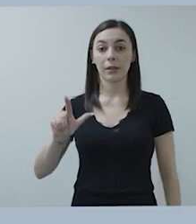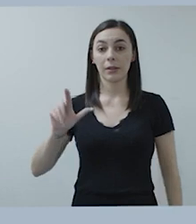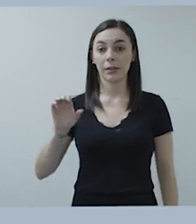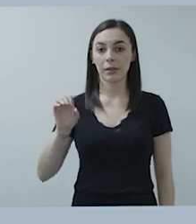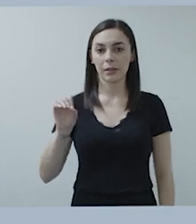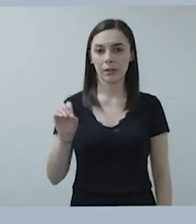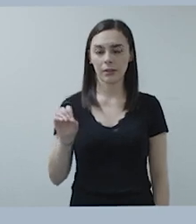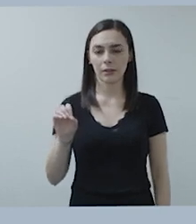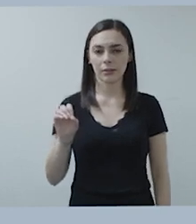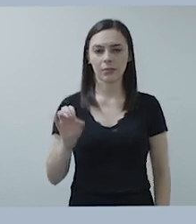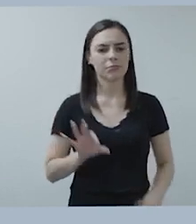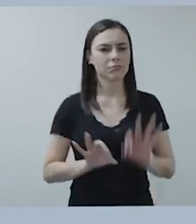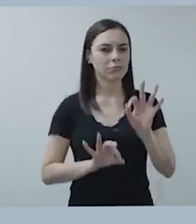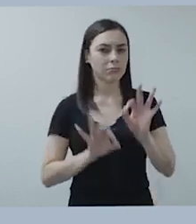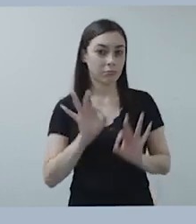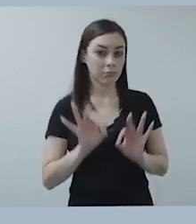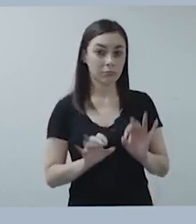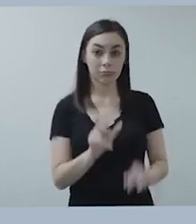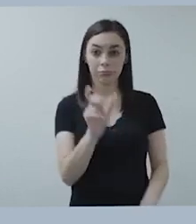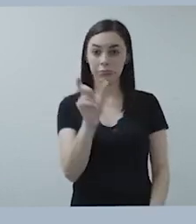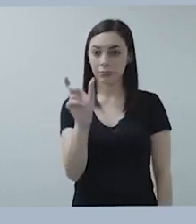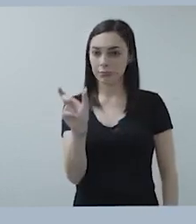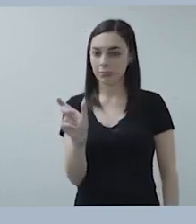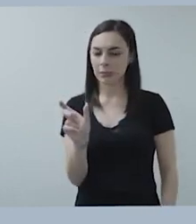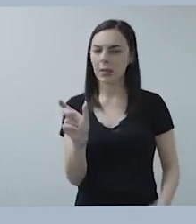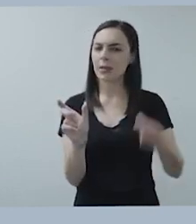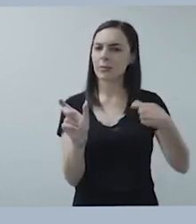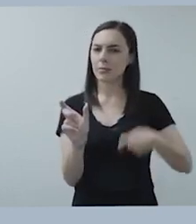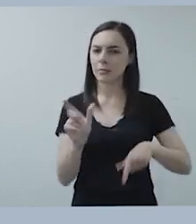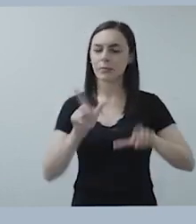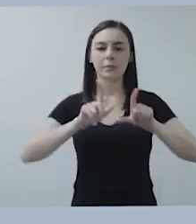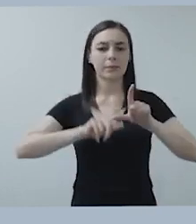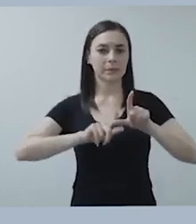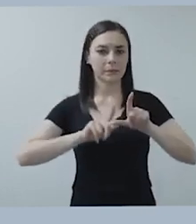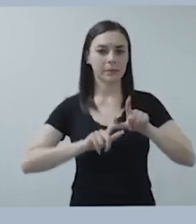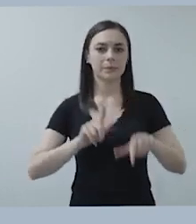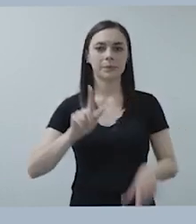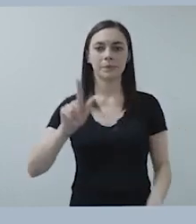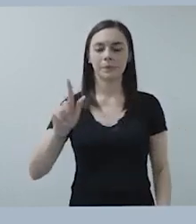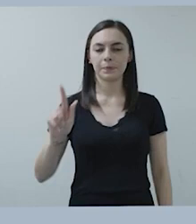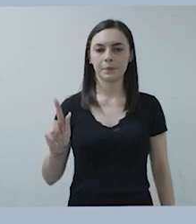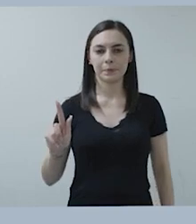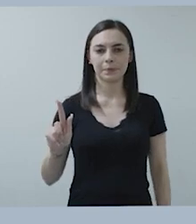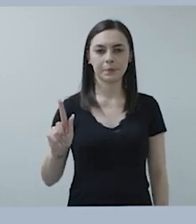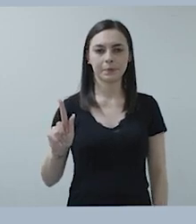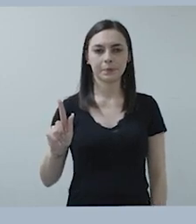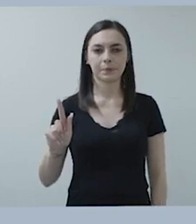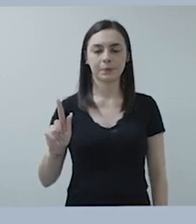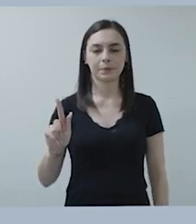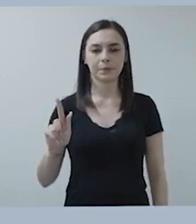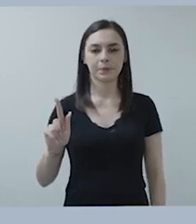para construirmos a palavra galo, nós precisamos da letra G,